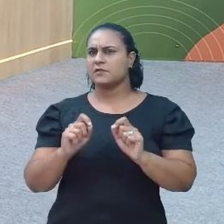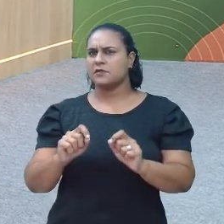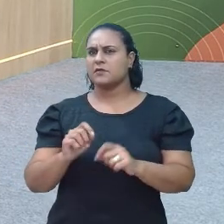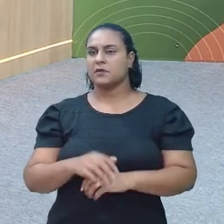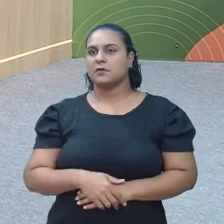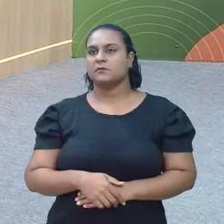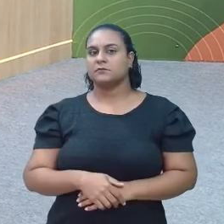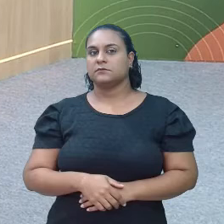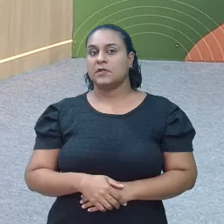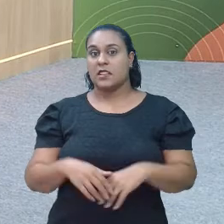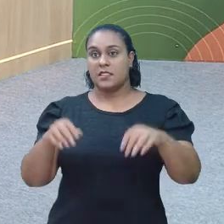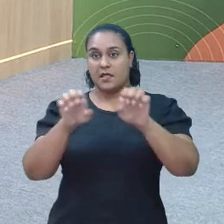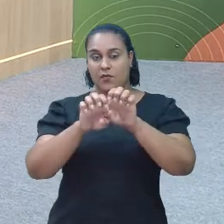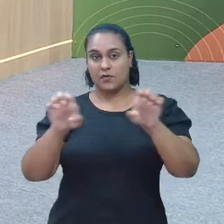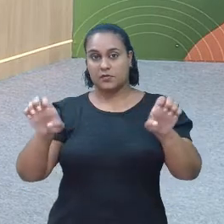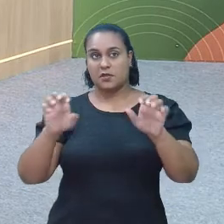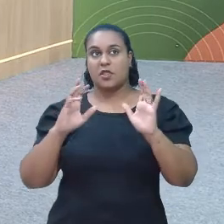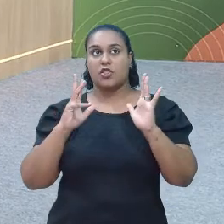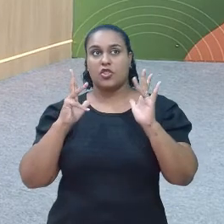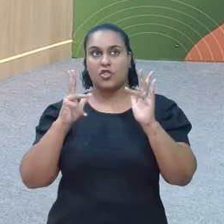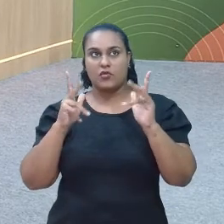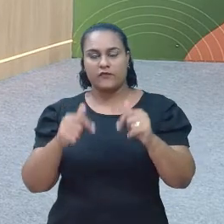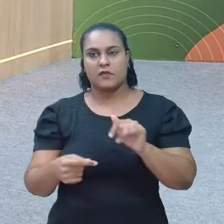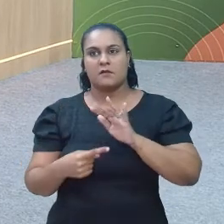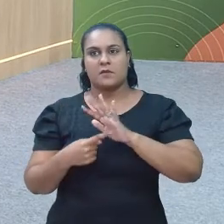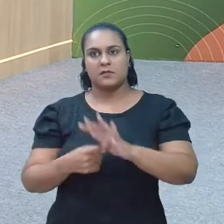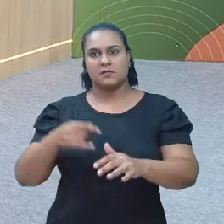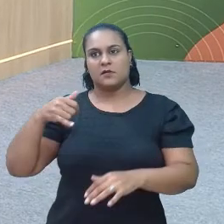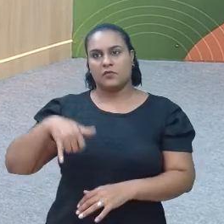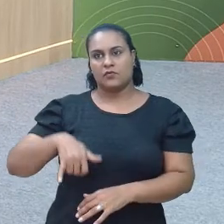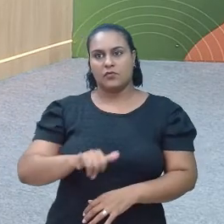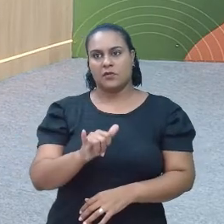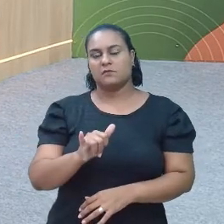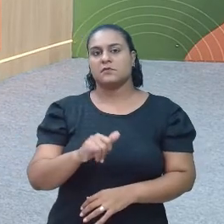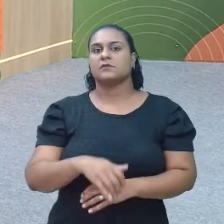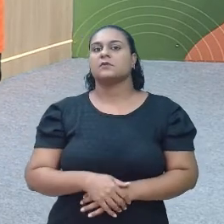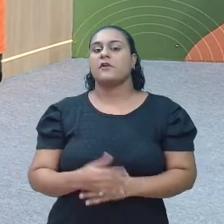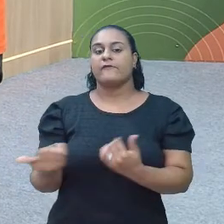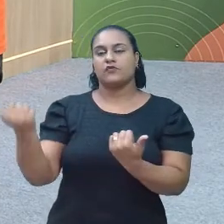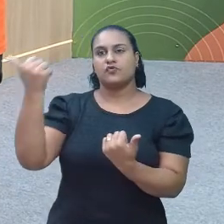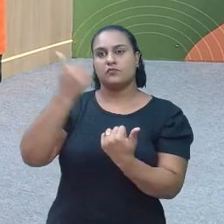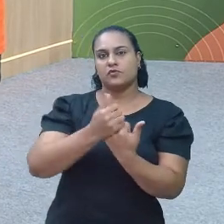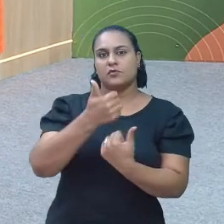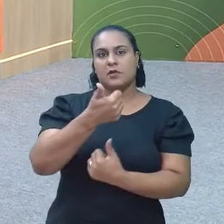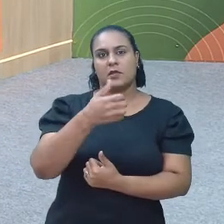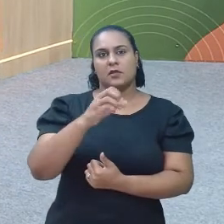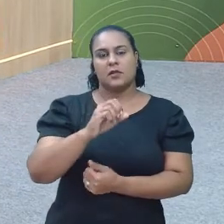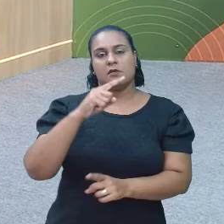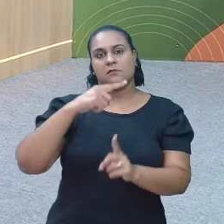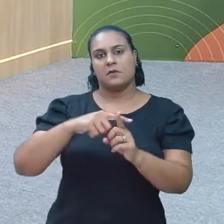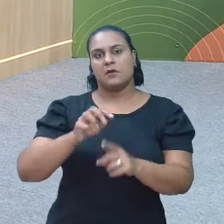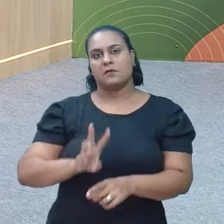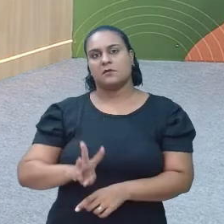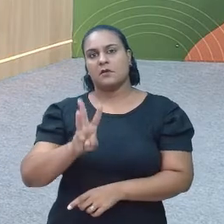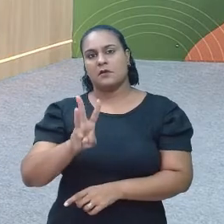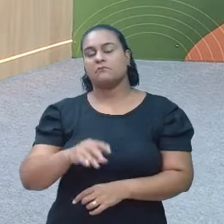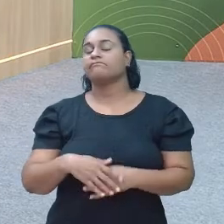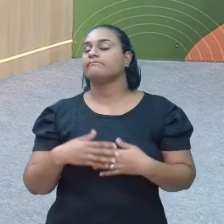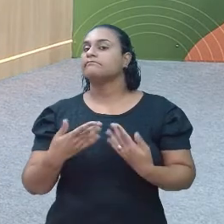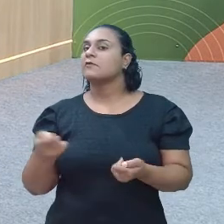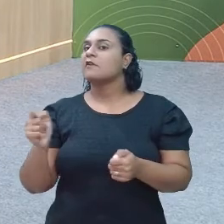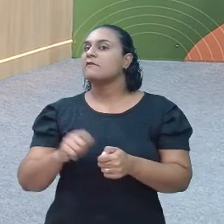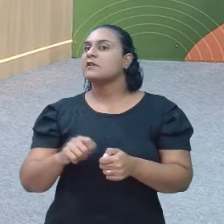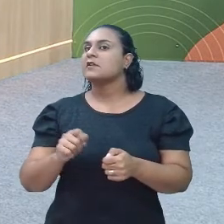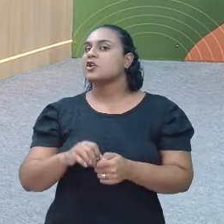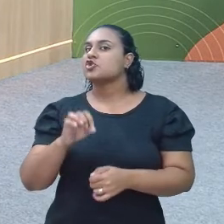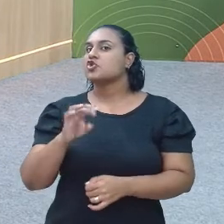Naquela equação, toda vez que aparecer o y, eu vou colocar 10 mais w. Feito isso, eu vou ficar com uma